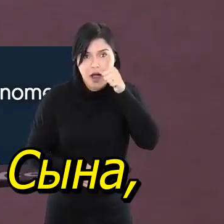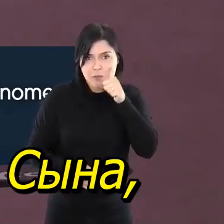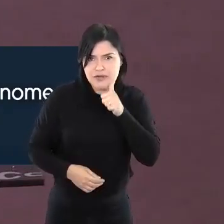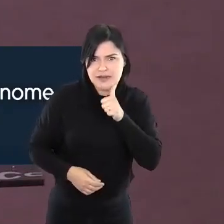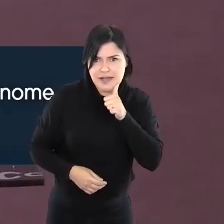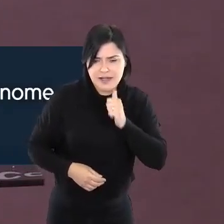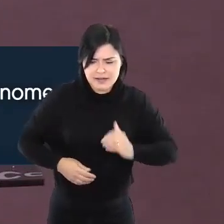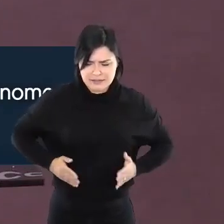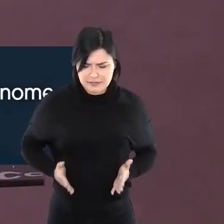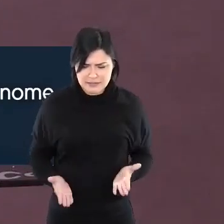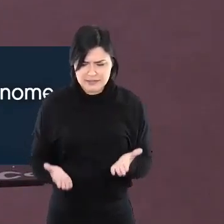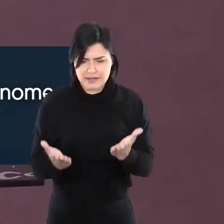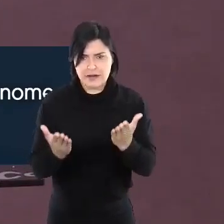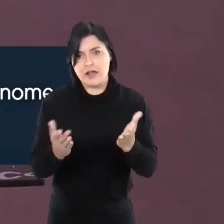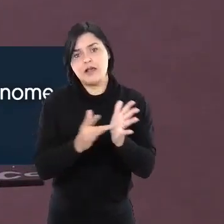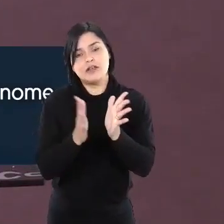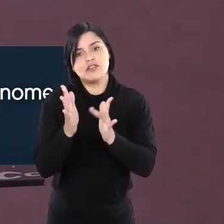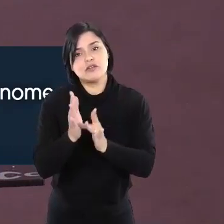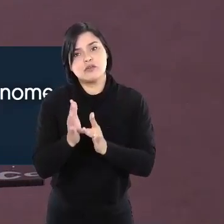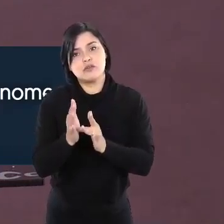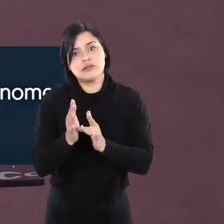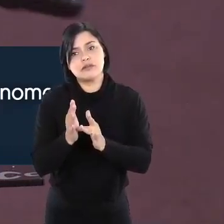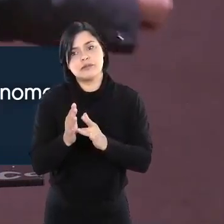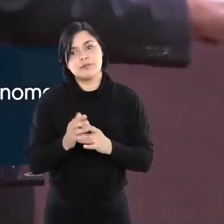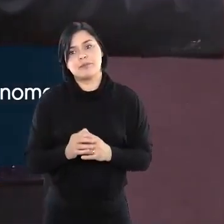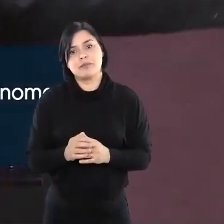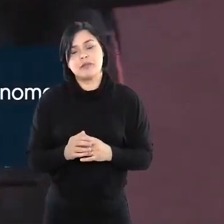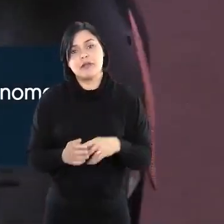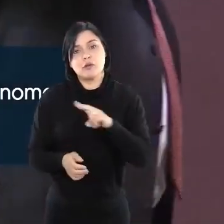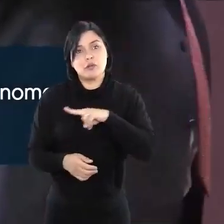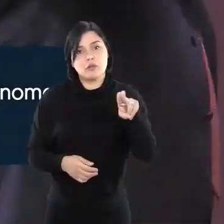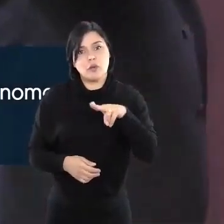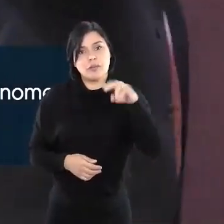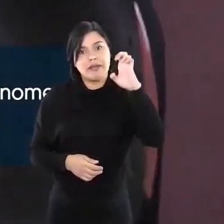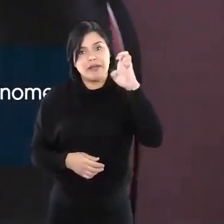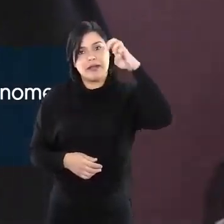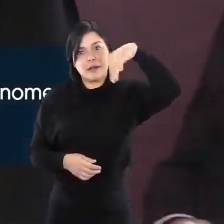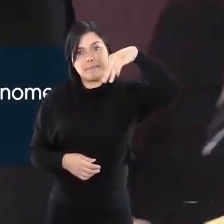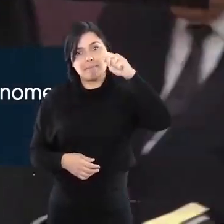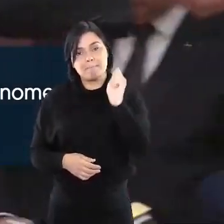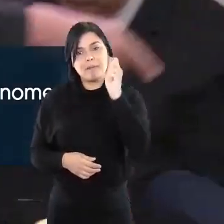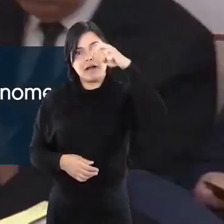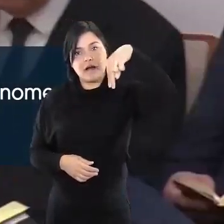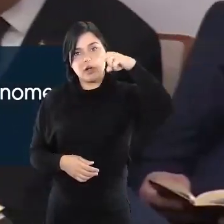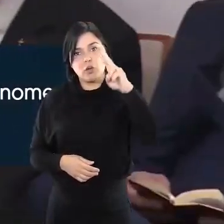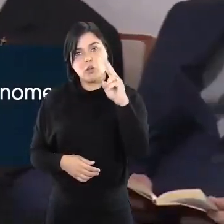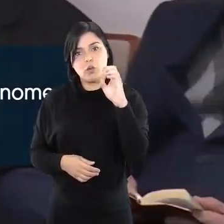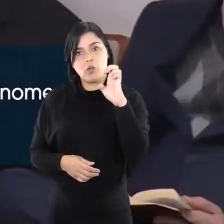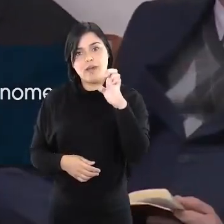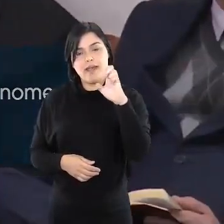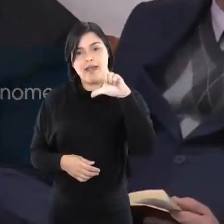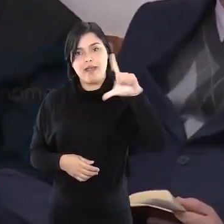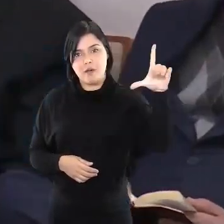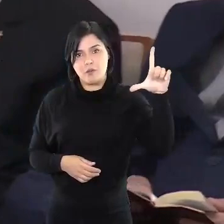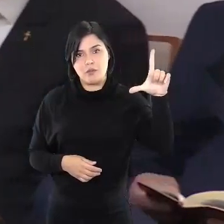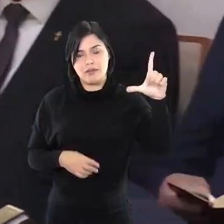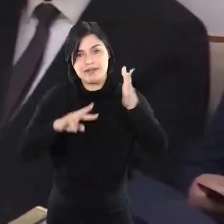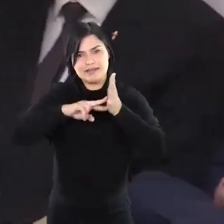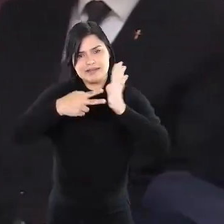luz um filho, e esse será chamado pelo nome de Emanuel, que significa o quê? Deus conosco.